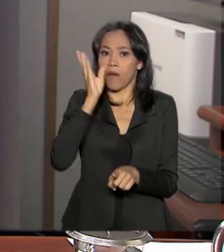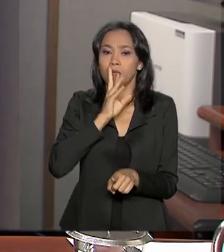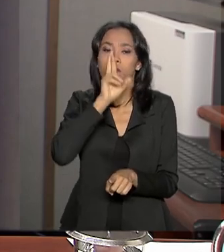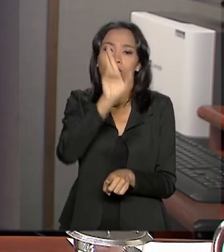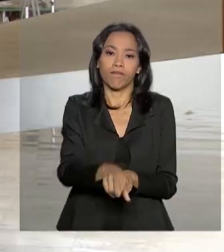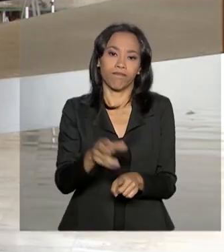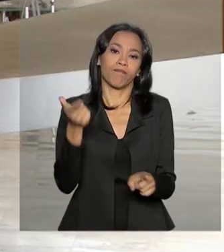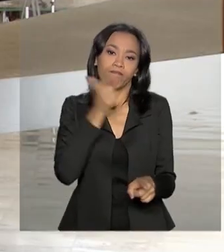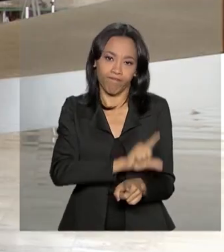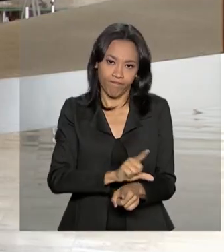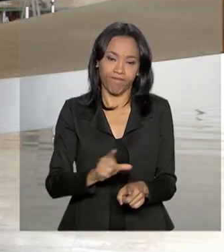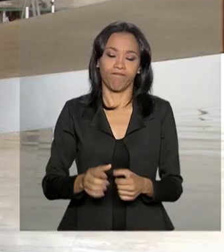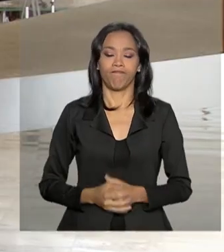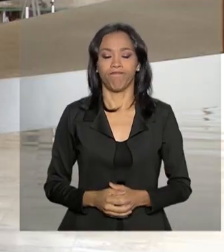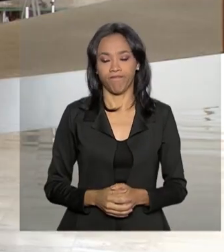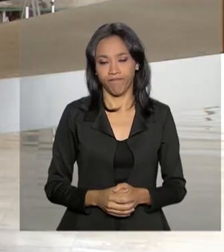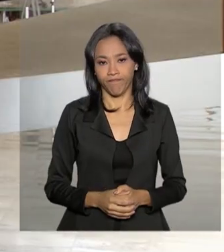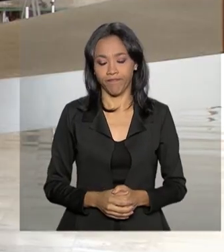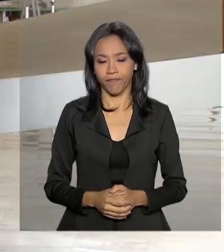e eficiente.